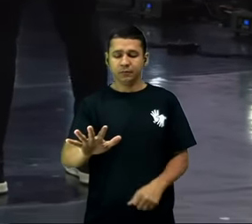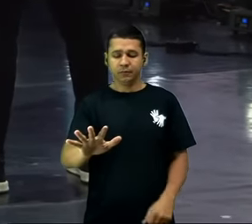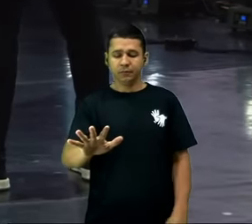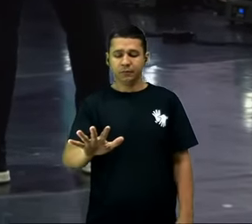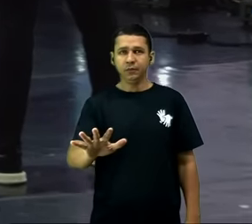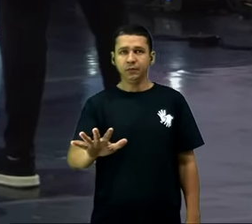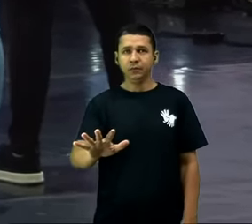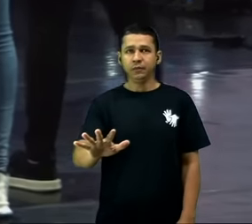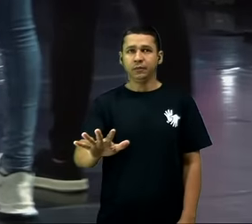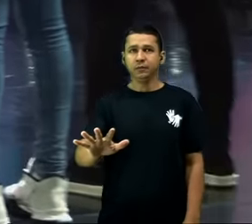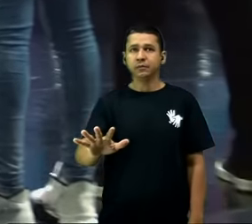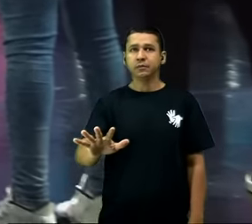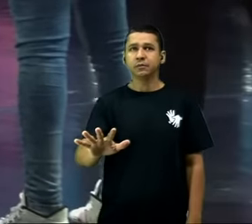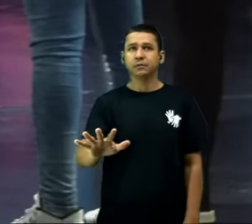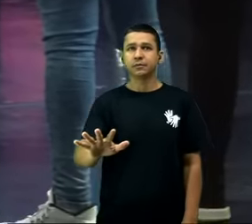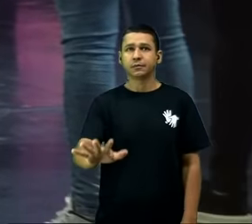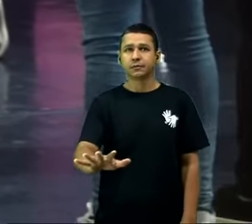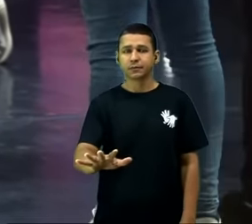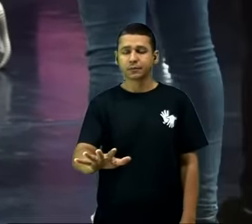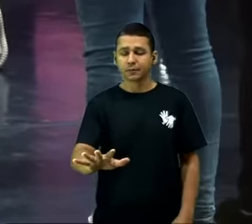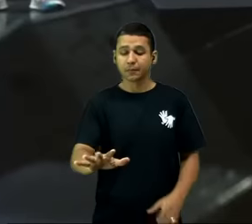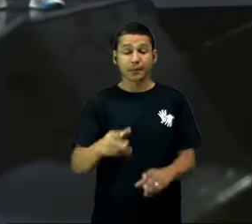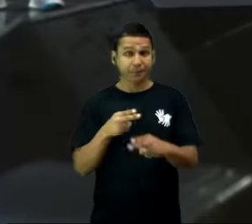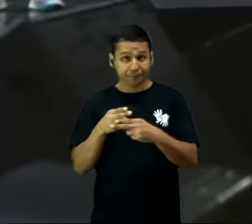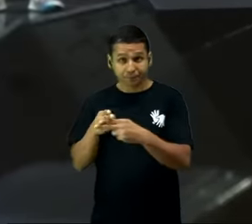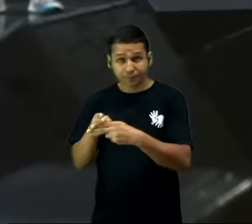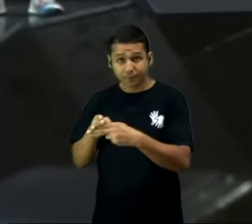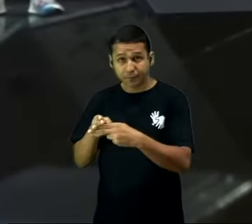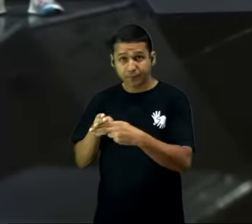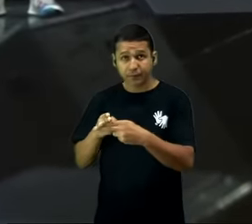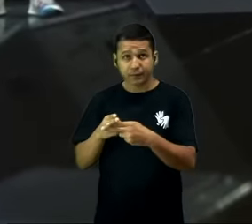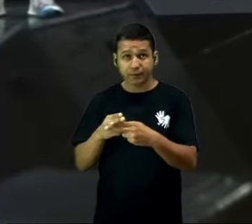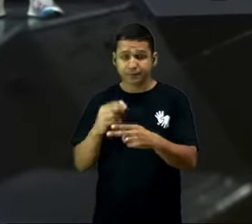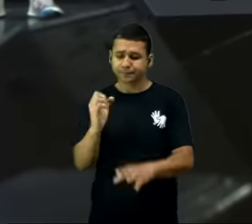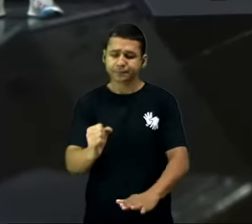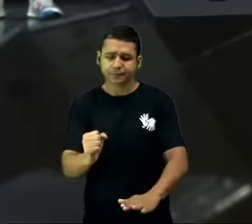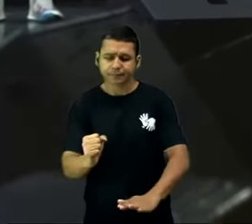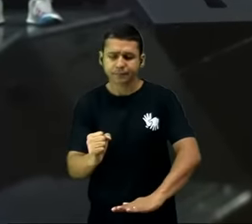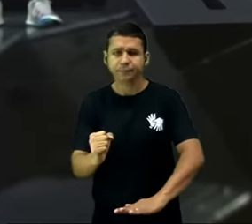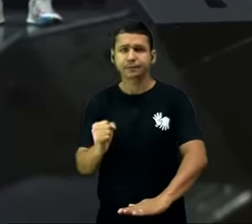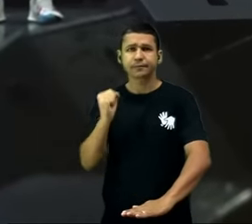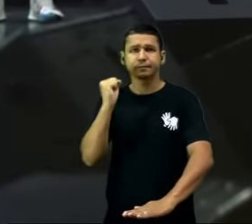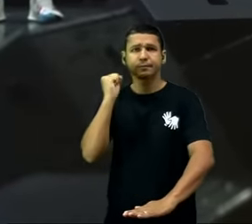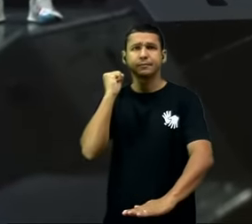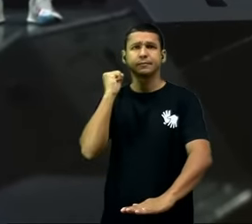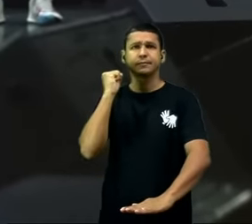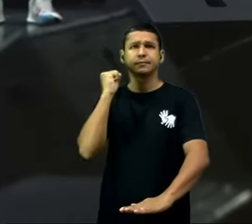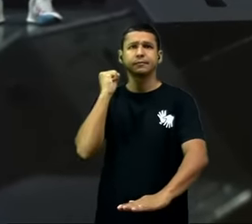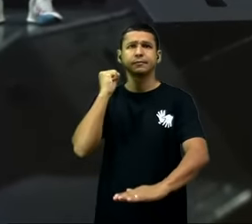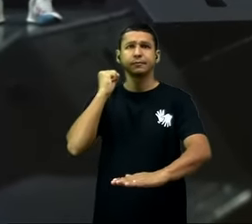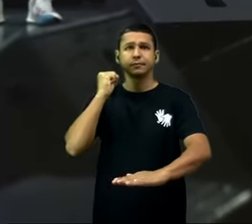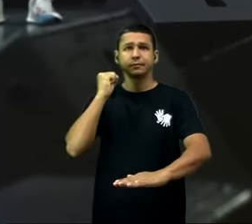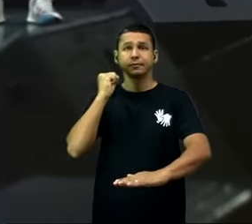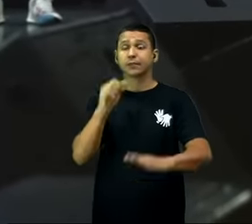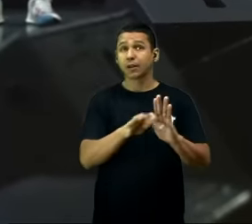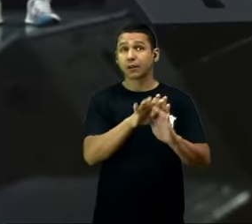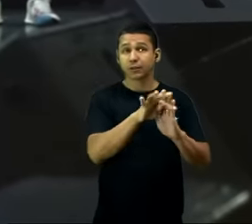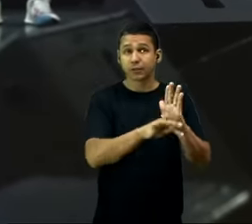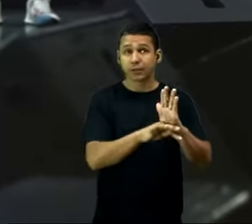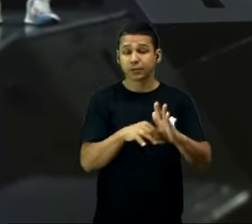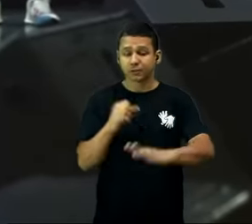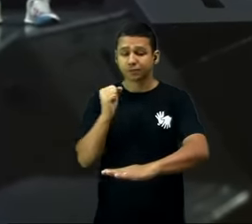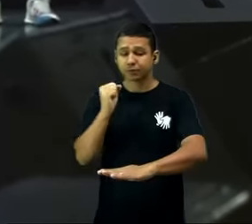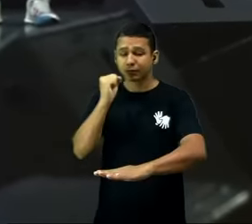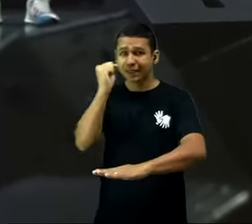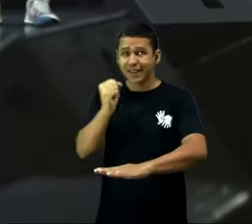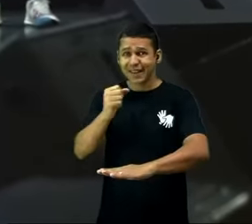e faz isso, ó. Pega a faca para sacrificar o filho. E olha o que o texto diz. Na hora